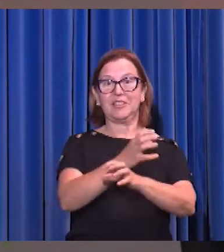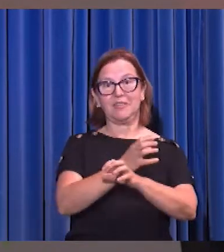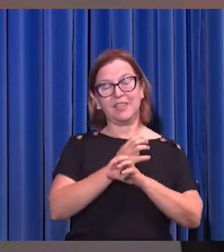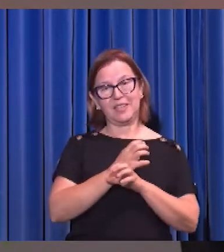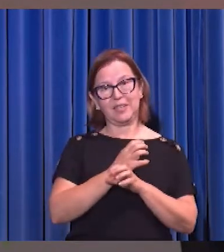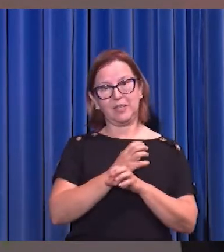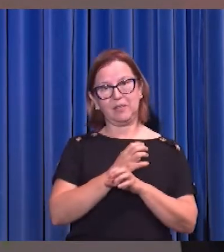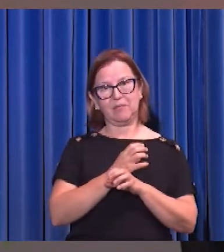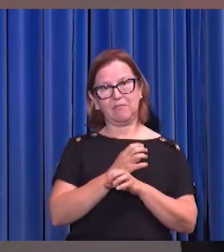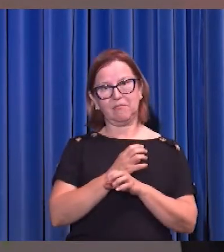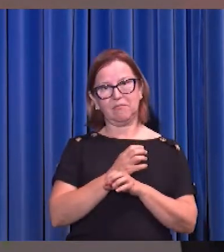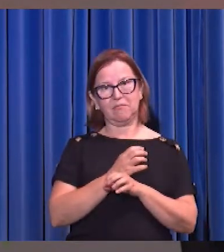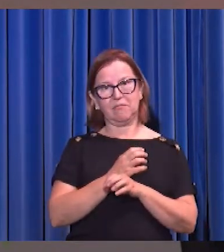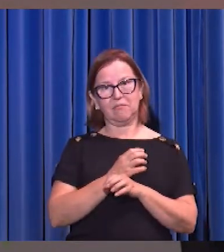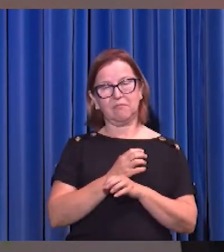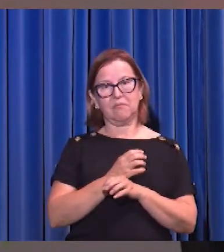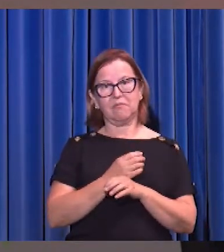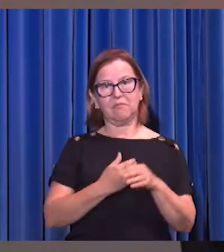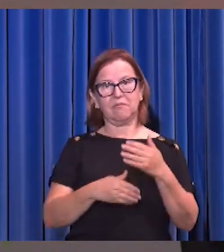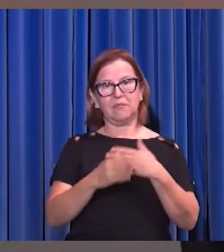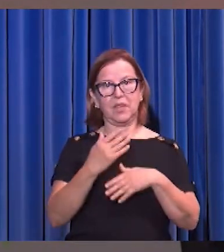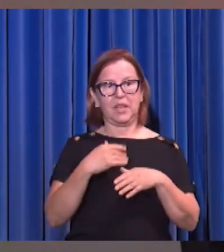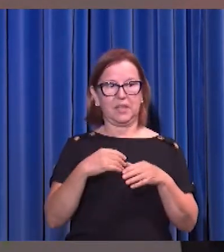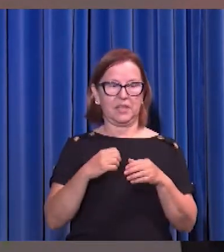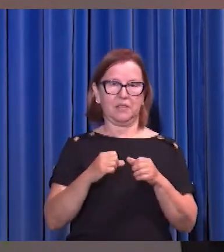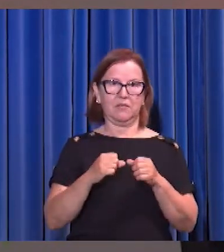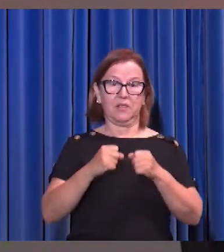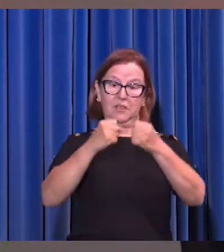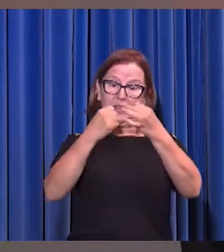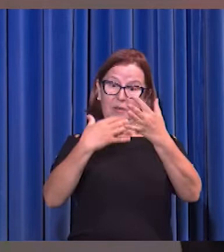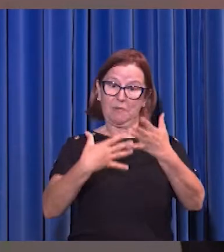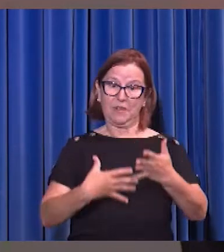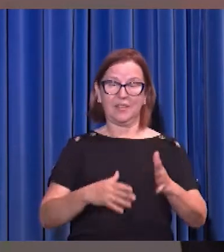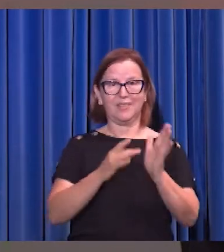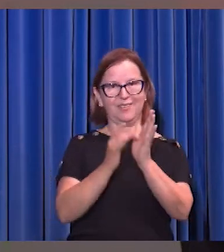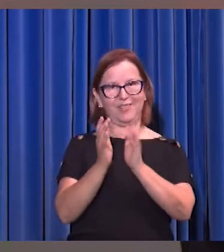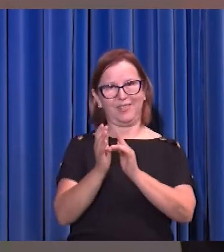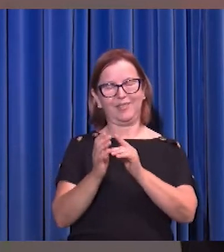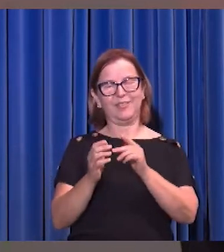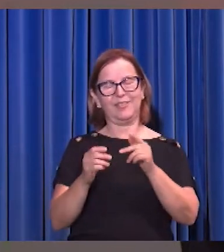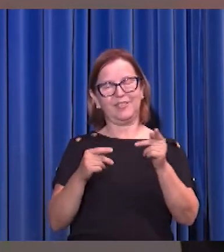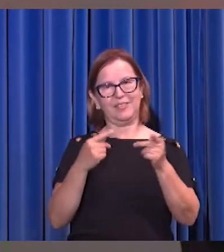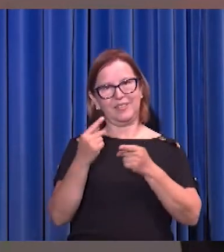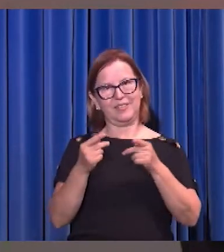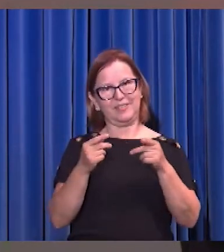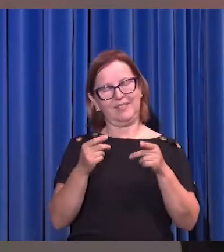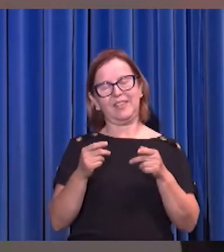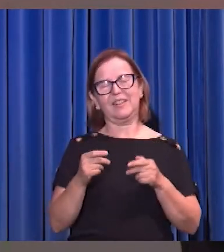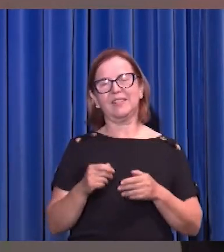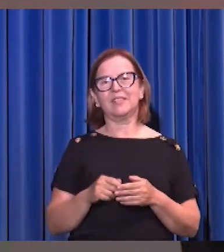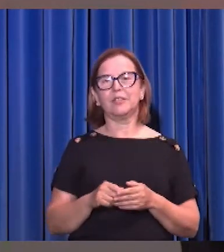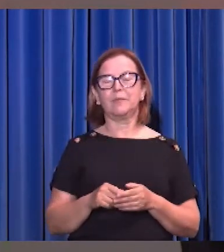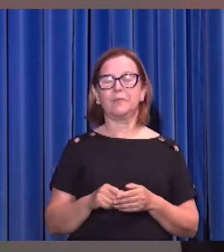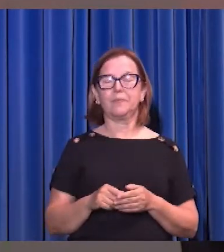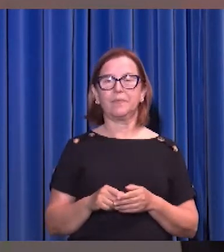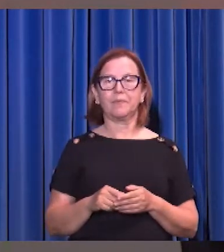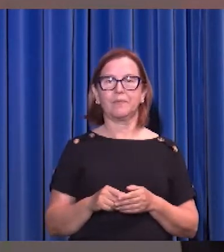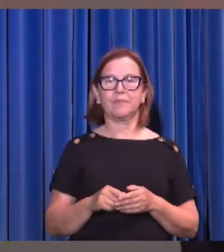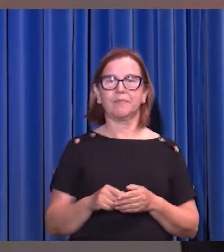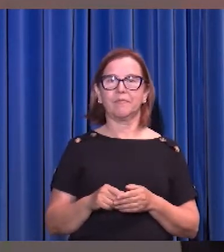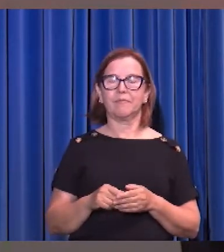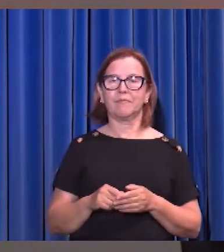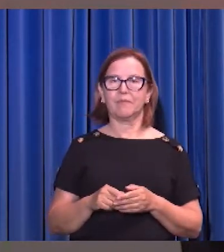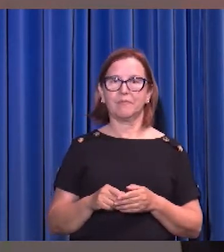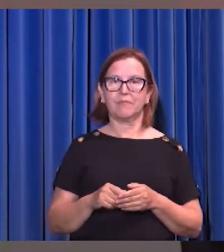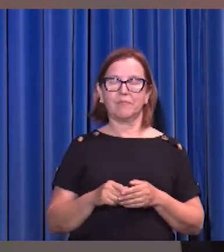com algum esclarecimento que Jesus pudesse trazer a ele. Então, o ponto central